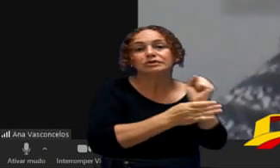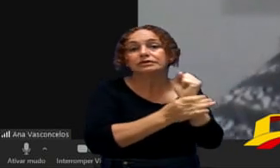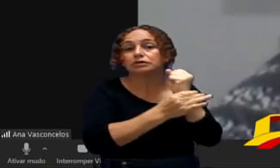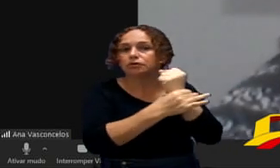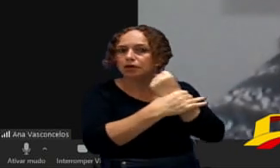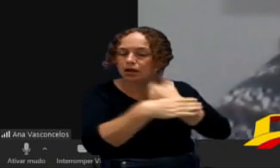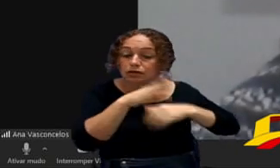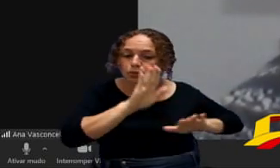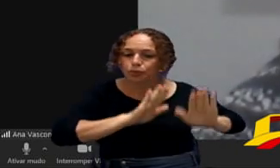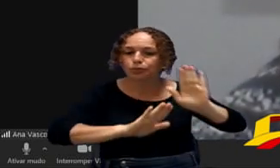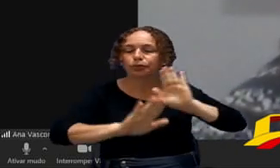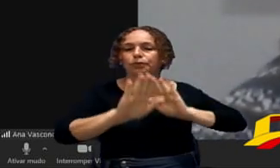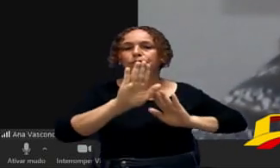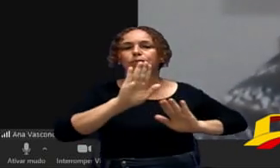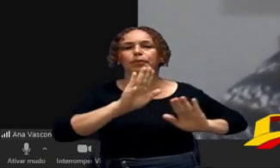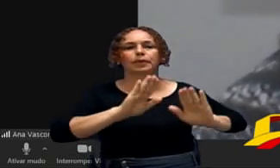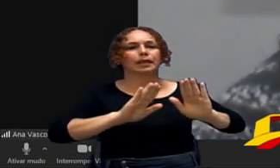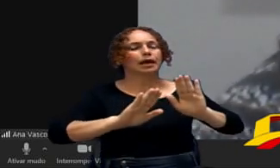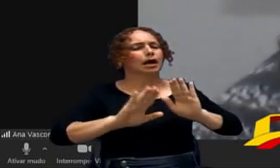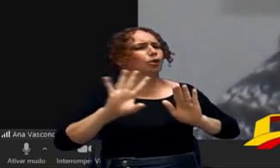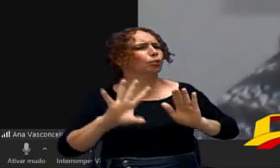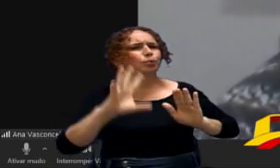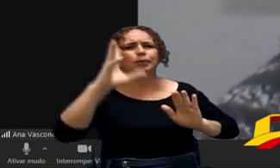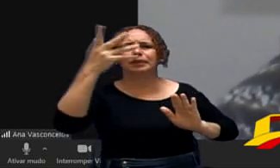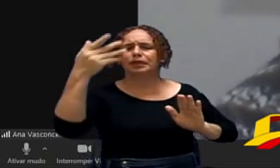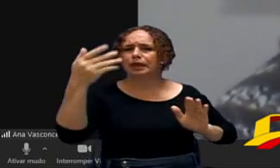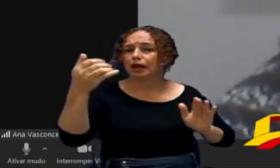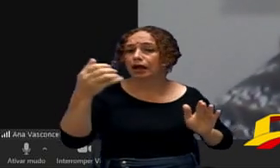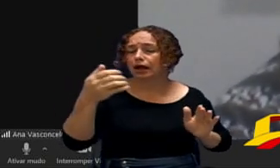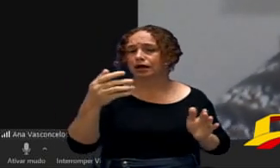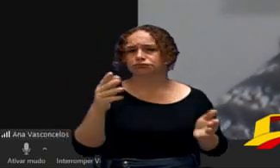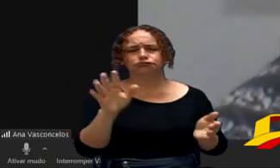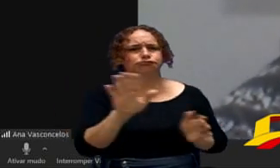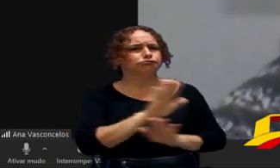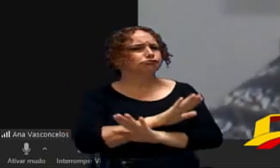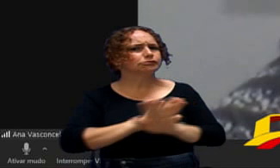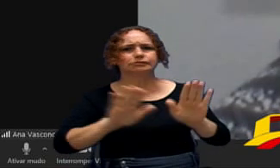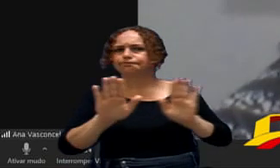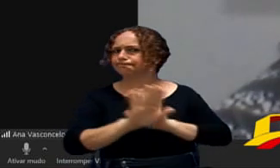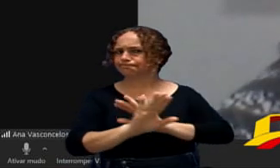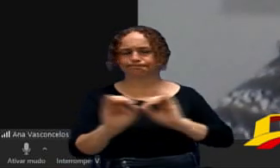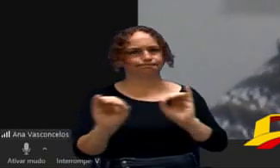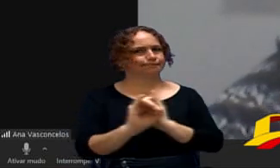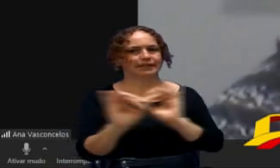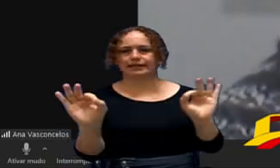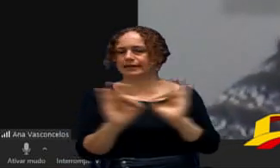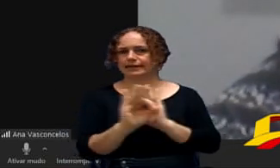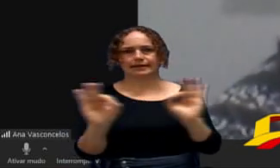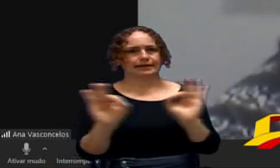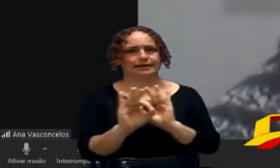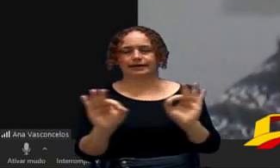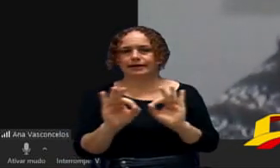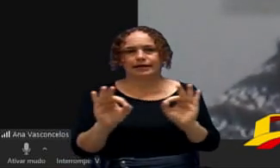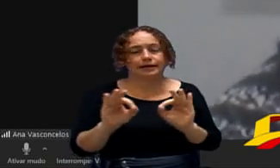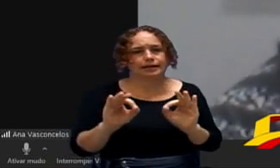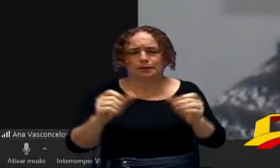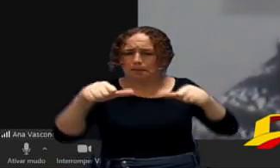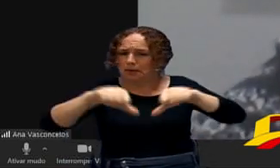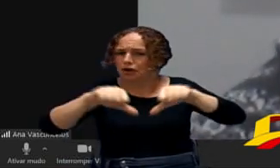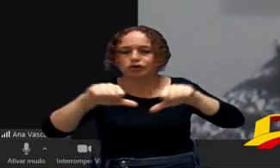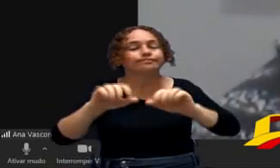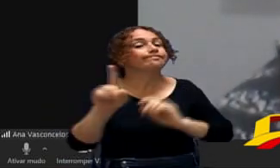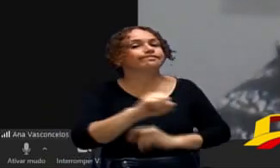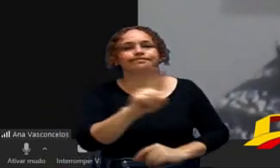foi registrado qualquer incidente. Essas histórias fantasiosas de que ele vai morrer no caminho nada mais são do que